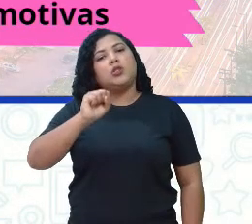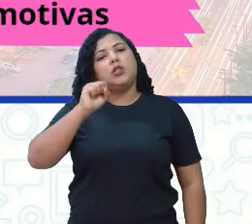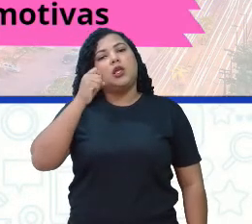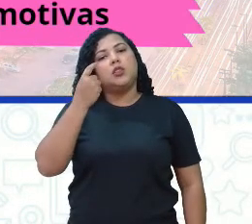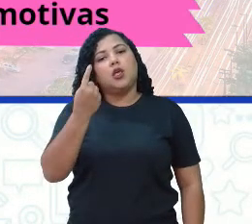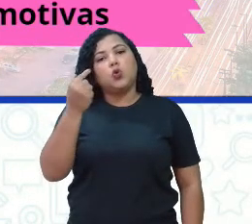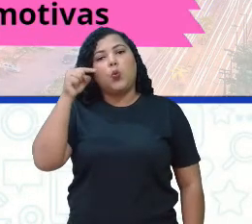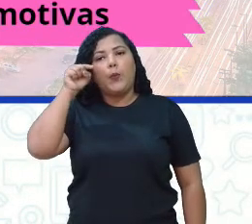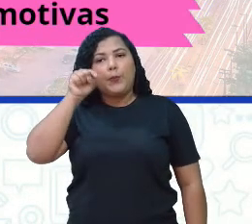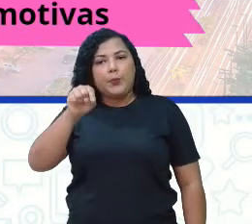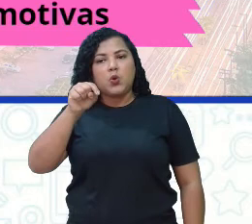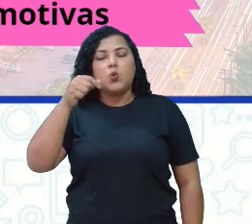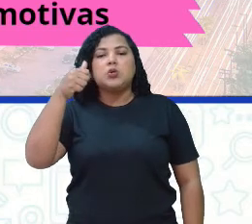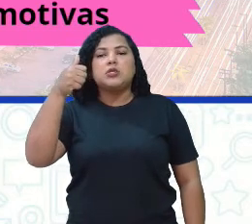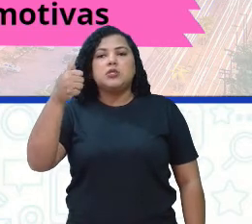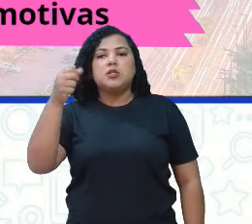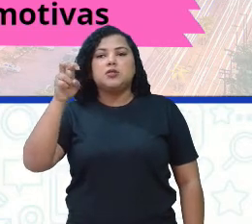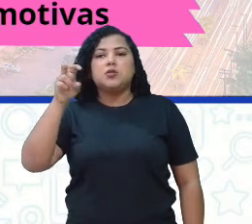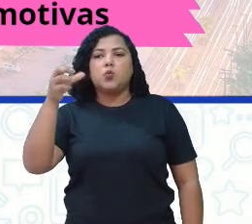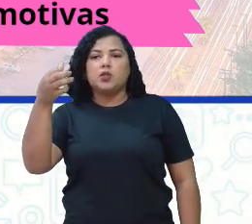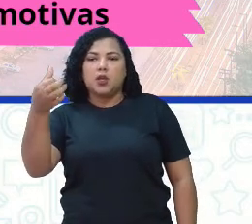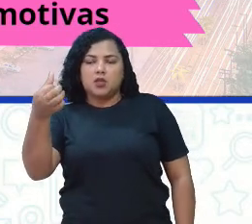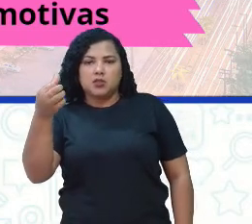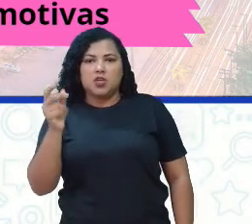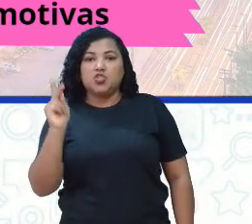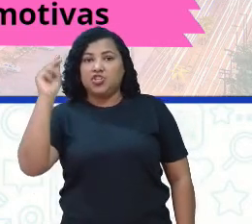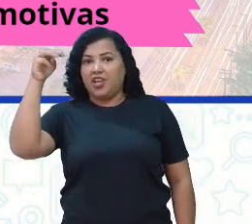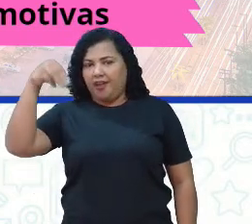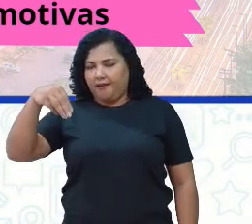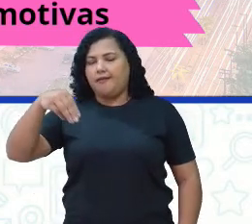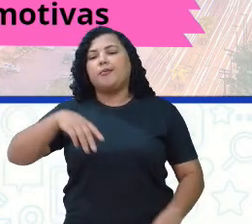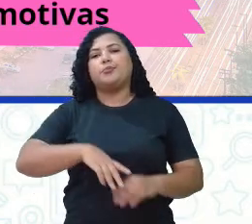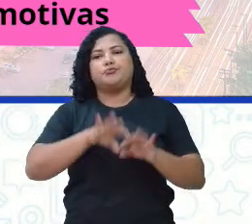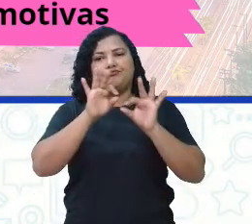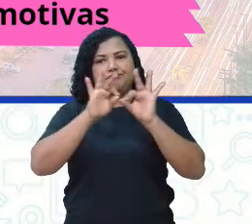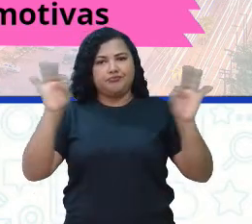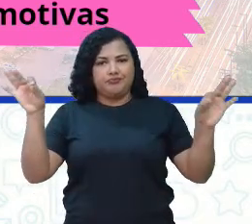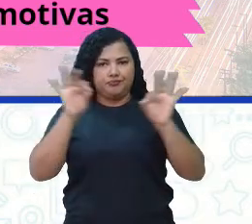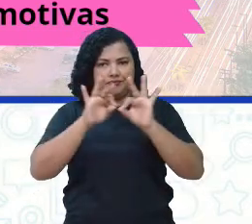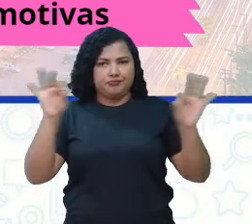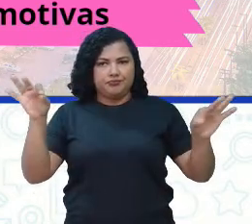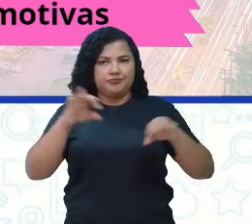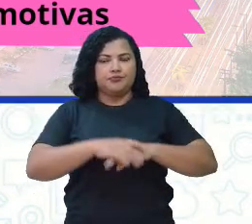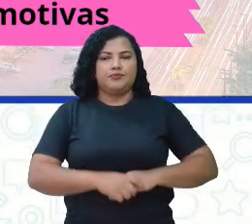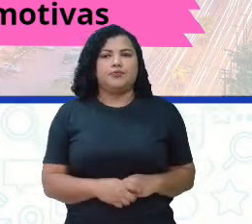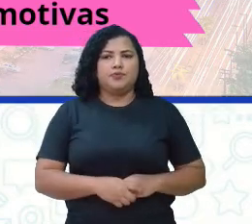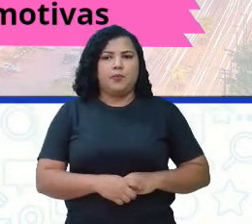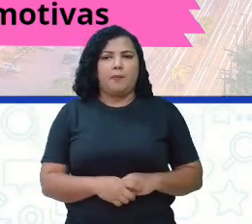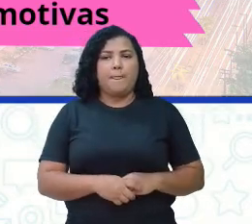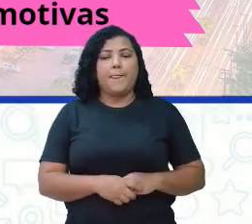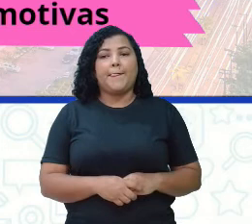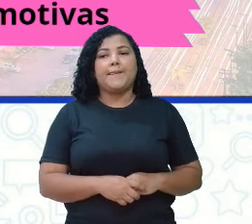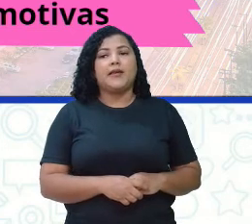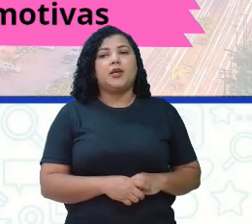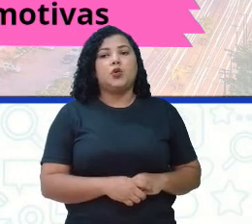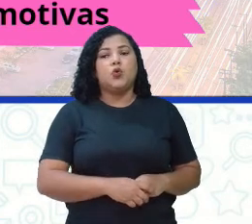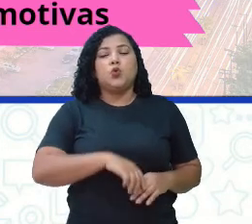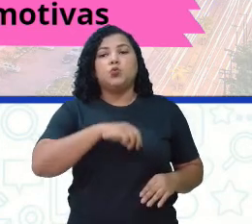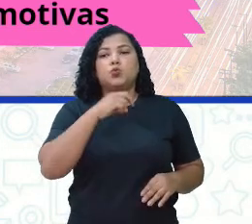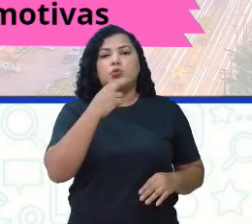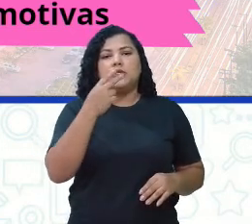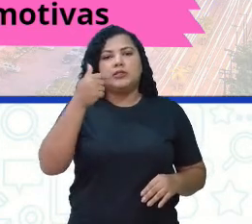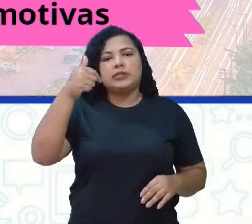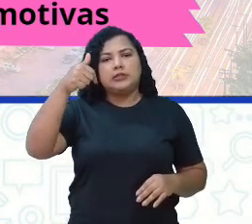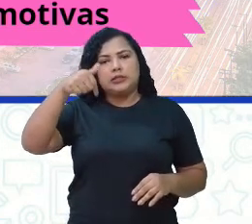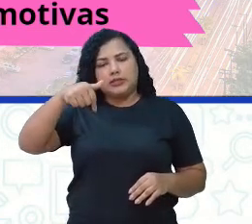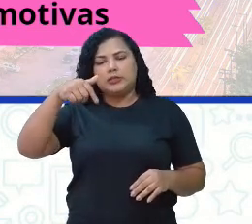81.156 quilômetros em linhas, né, já compreendendo as de longa distância, 217 carros de passageiros,